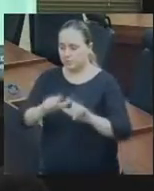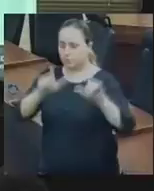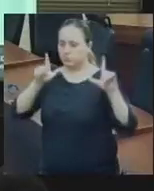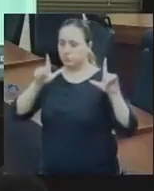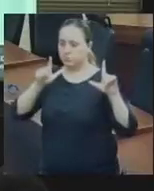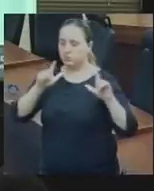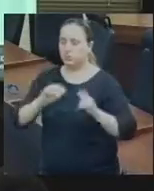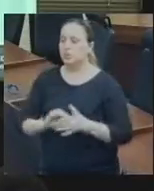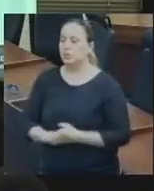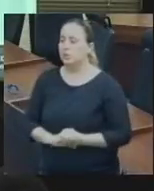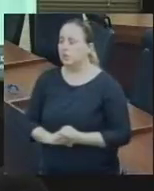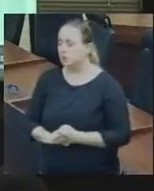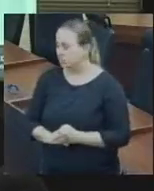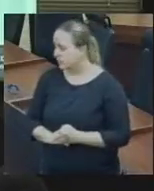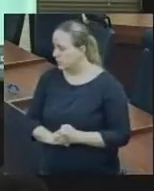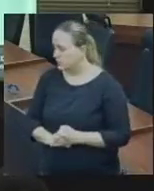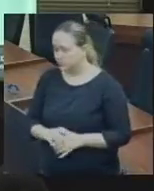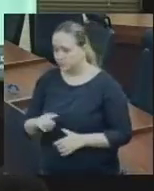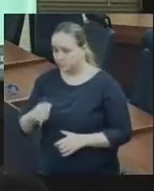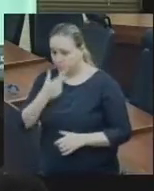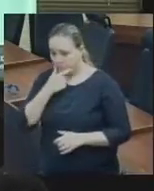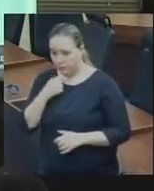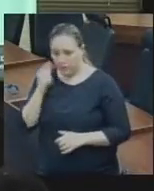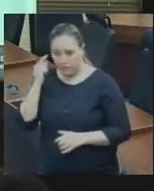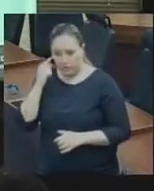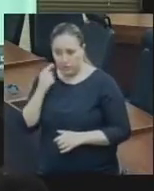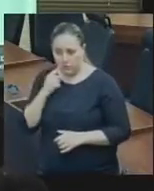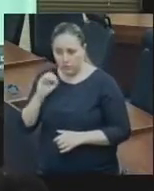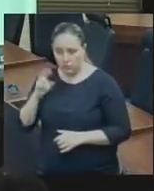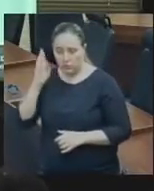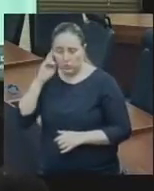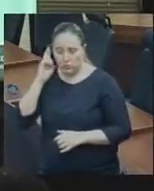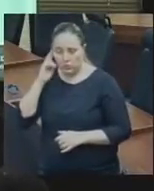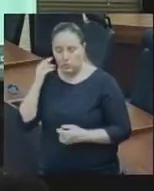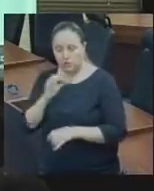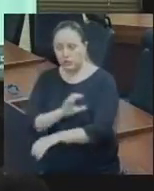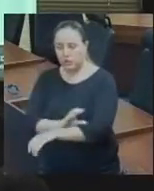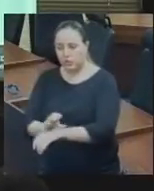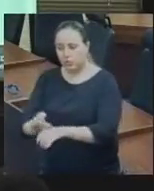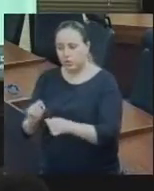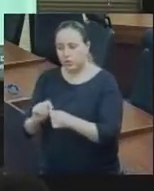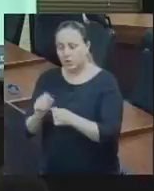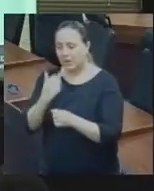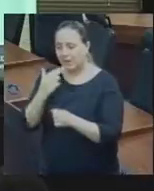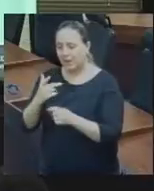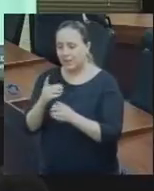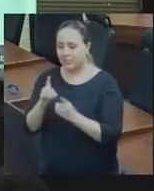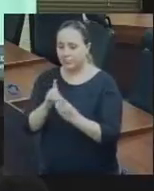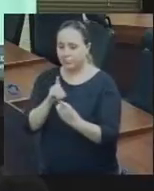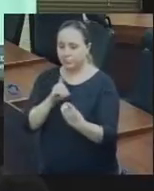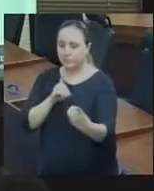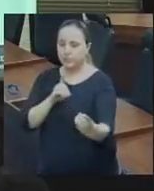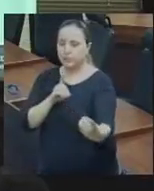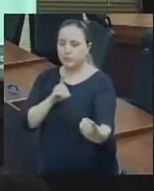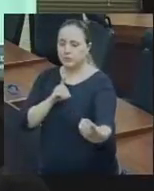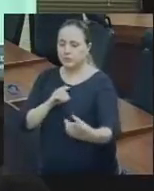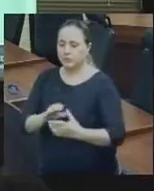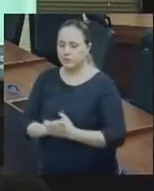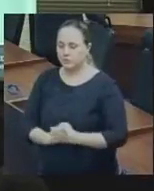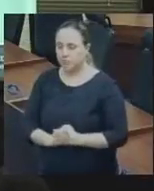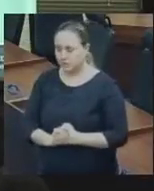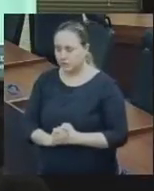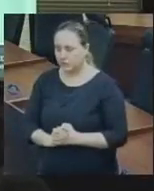depois um jovem surdo com deficiência auditiva que faz um curso de inglês à distância finalmente um programador